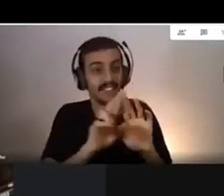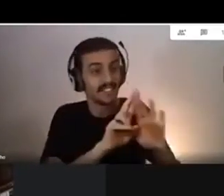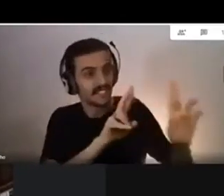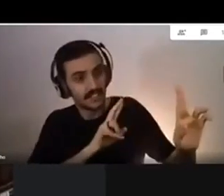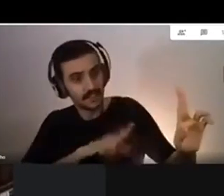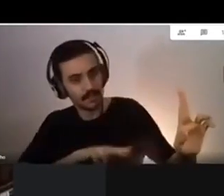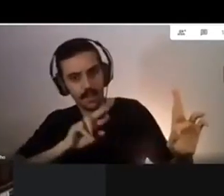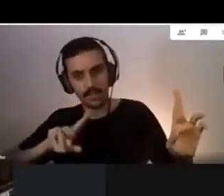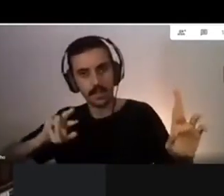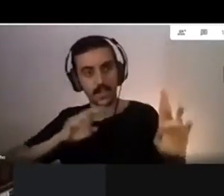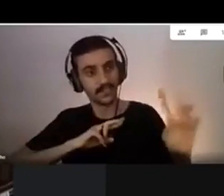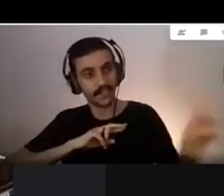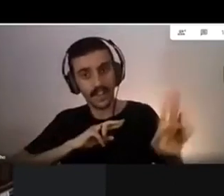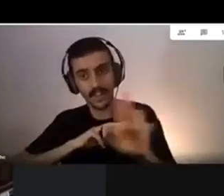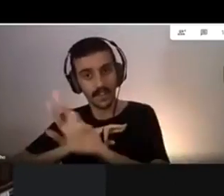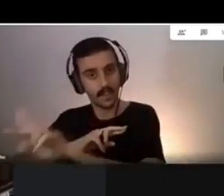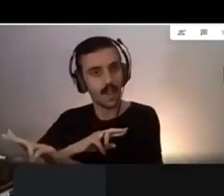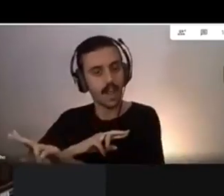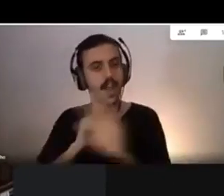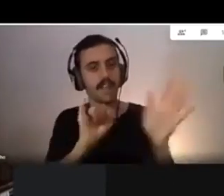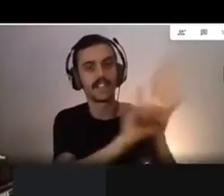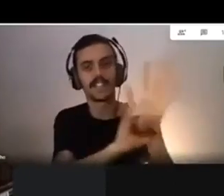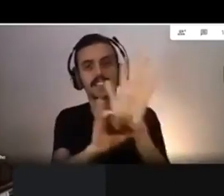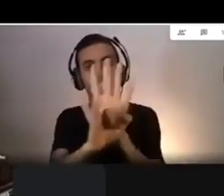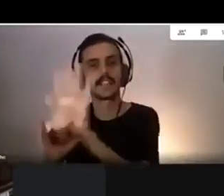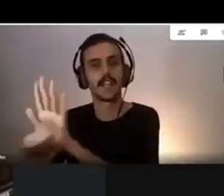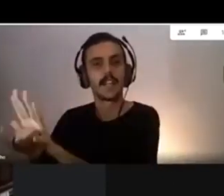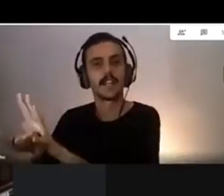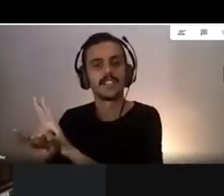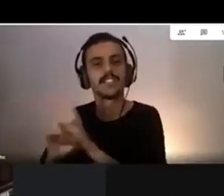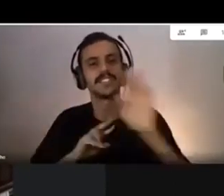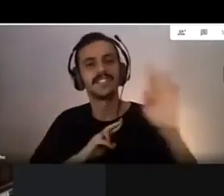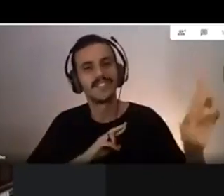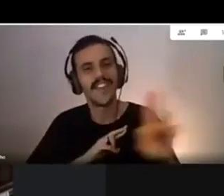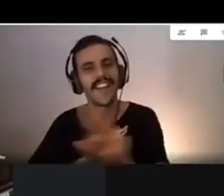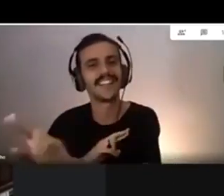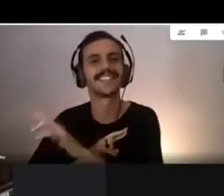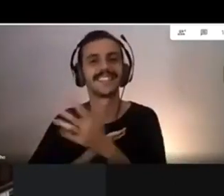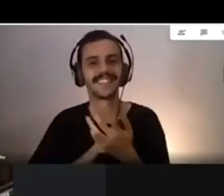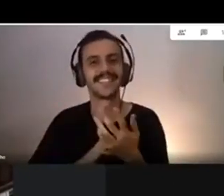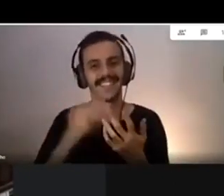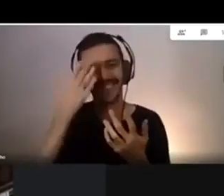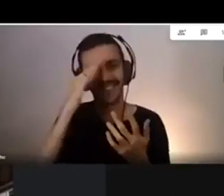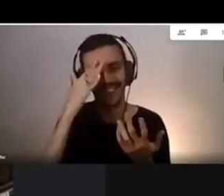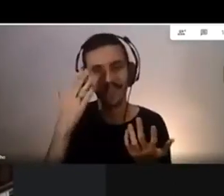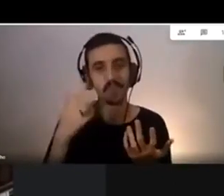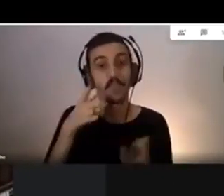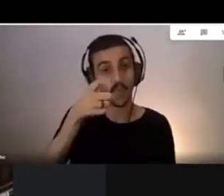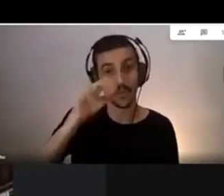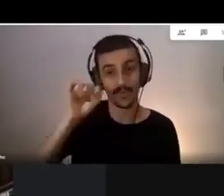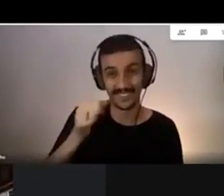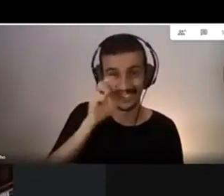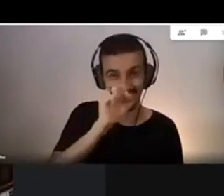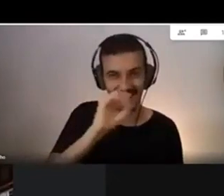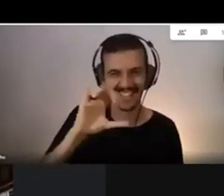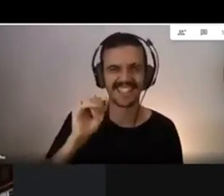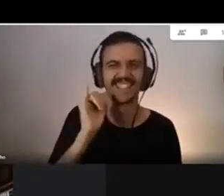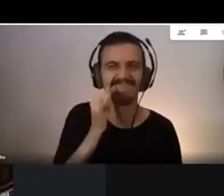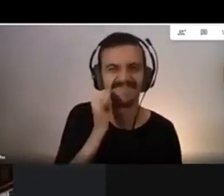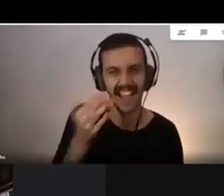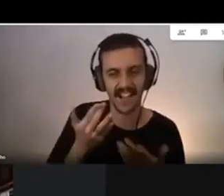Exatamente, né, Jéssica? Eu acho que o que tu tá trazendo é bem esse processo parecido com o Sam, né? Que foi um